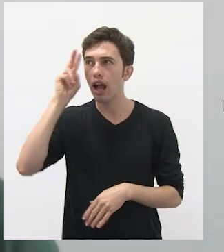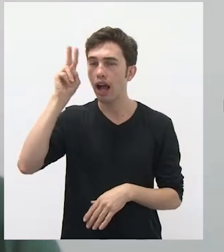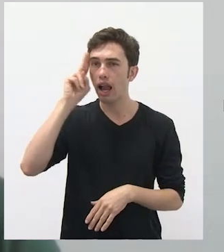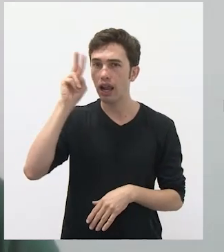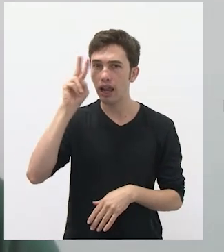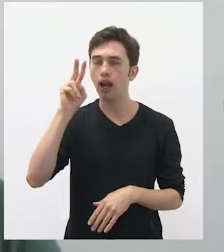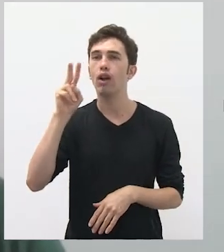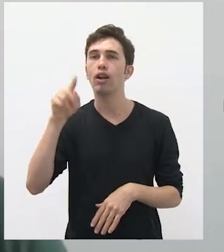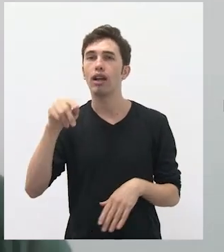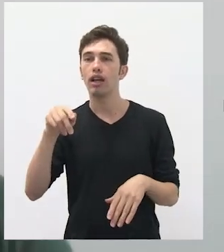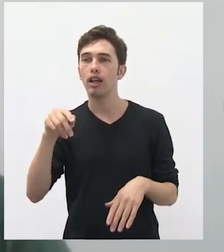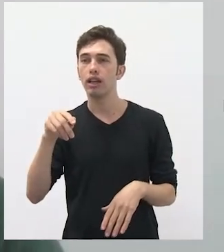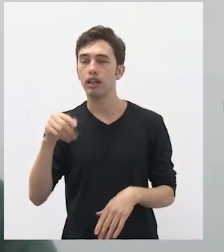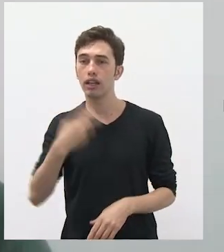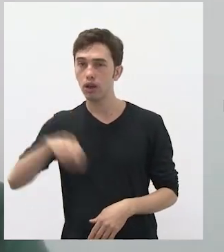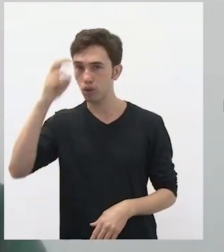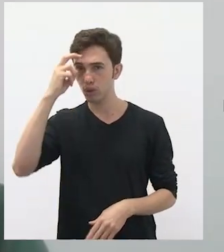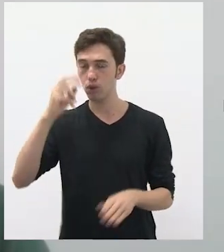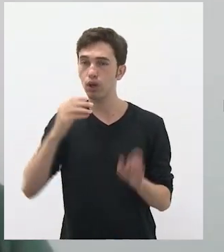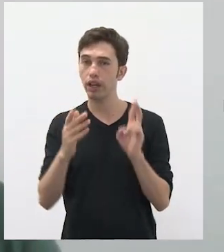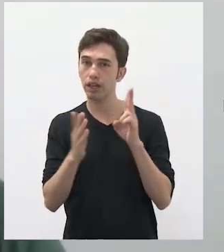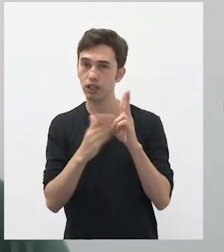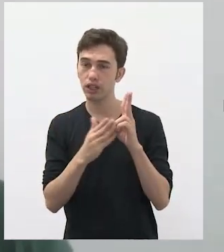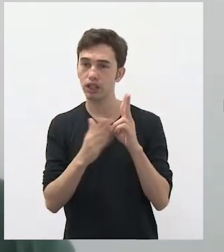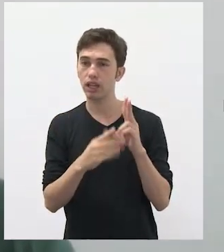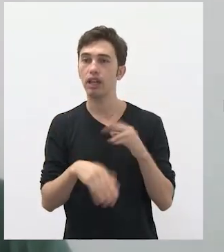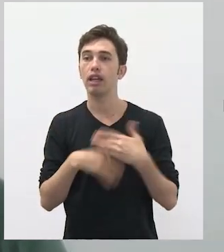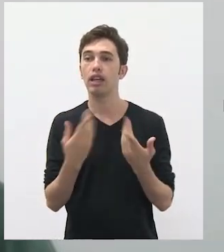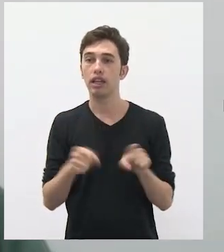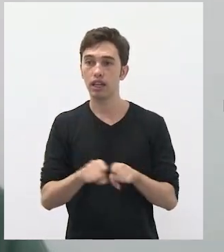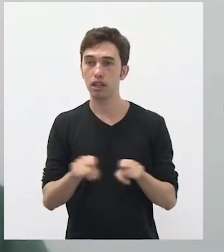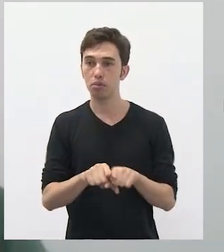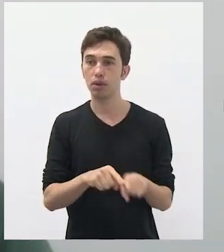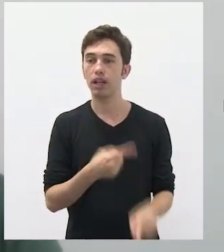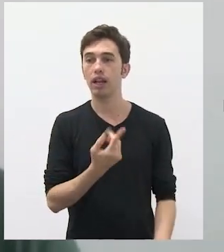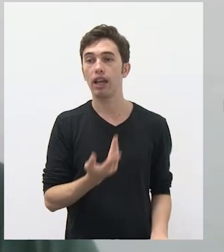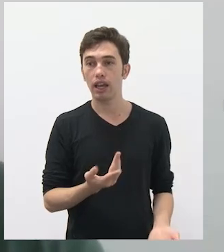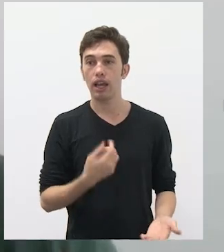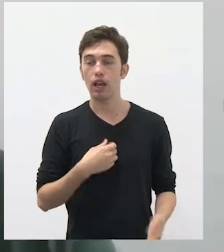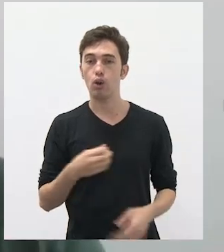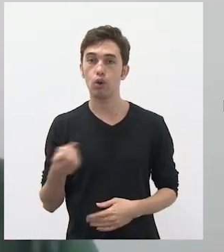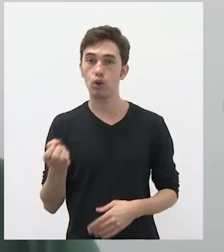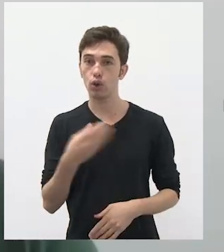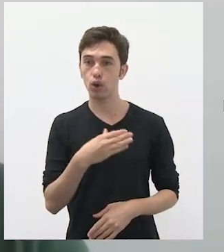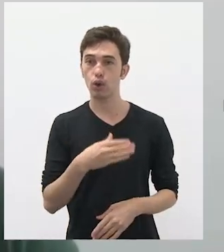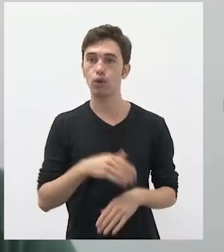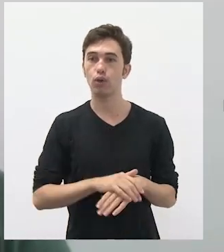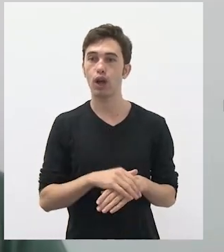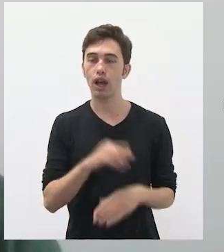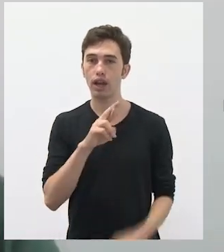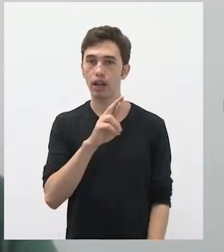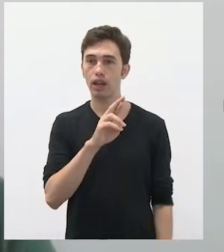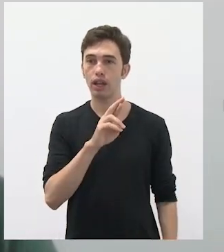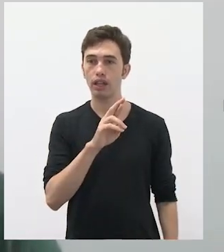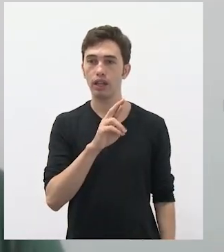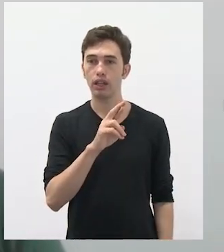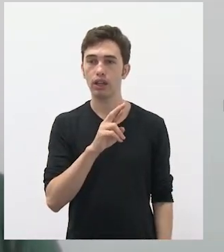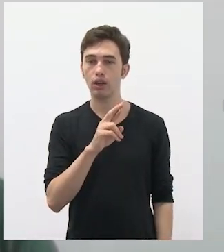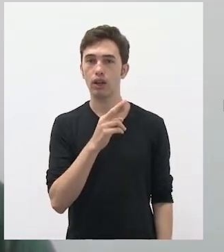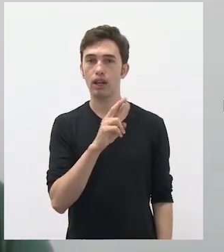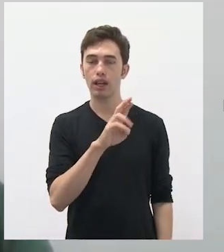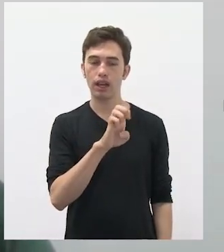né? O parecer 3/2004 e a resolução que abre caminho para a resolução 1/2004, que